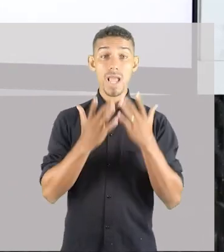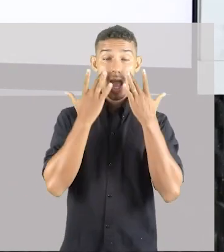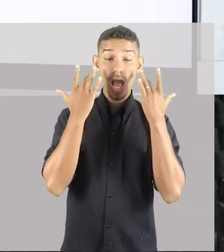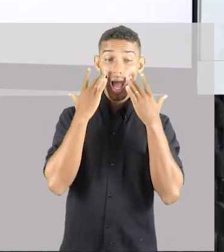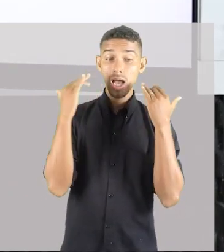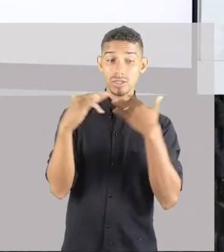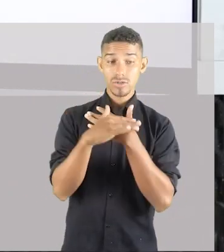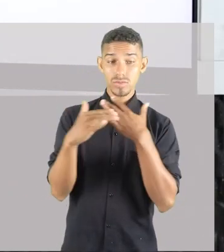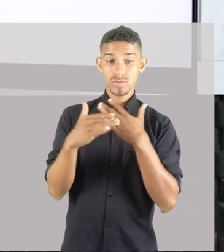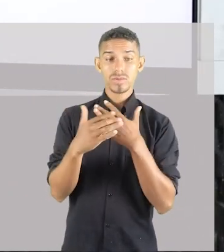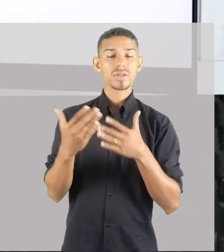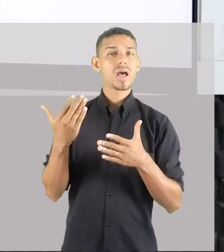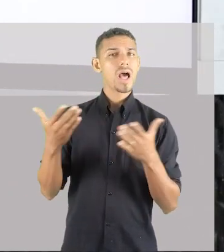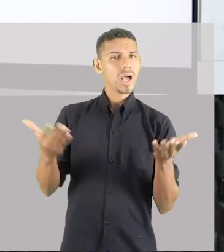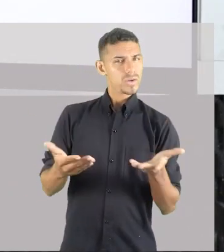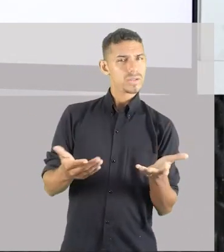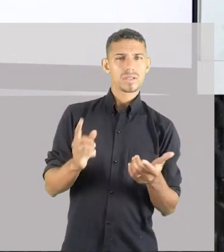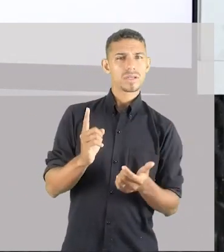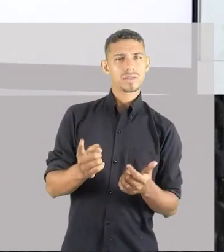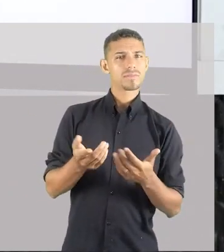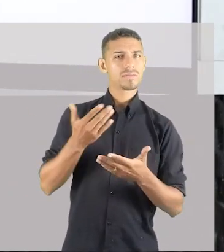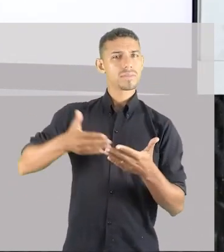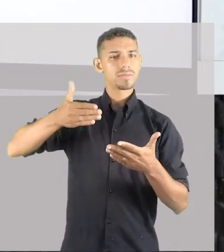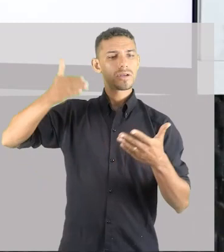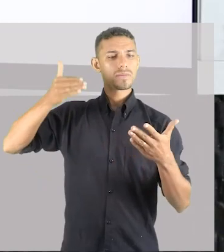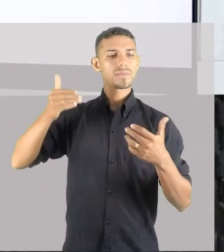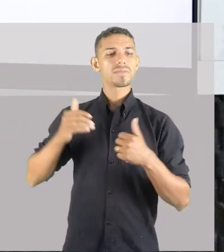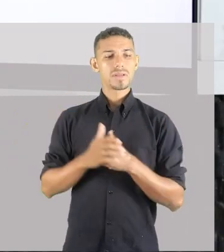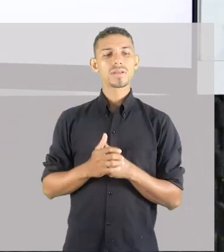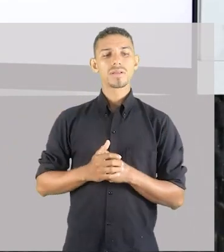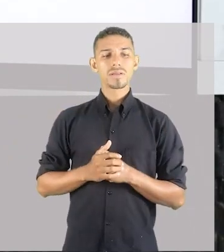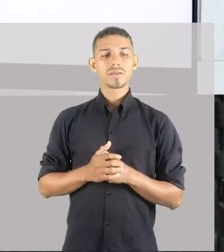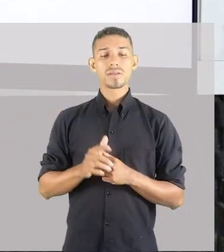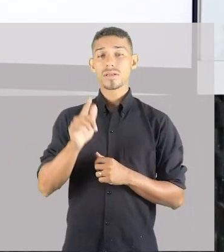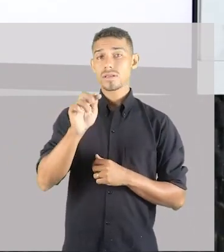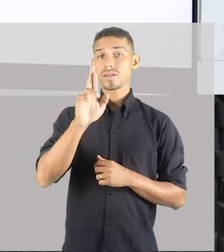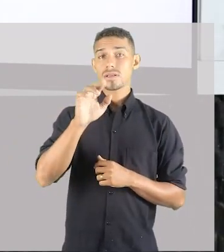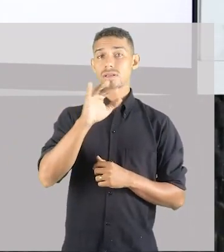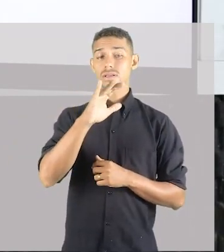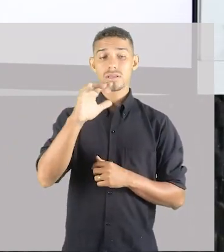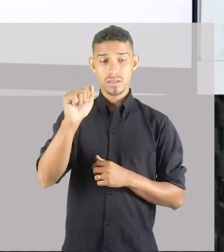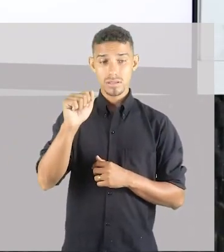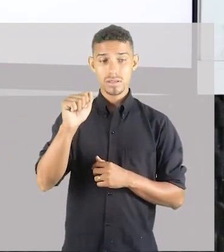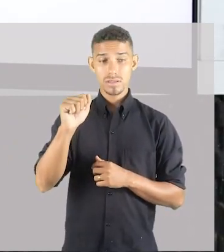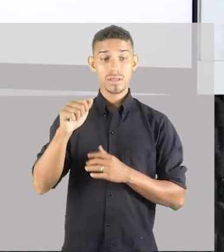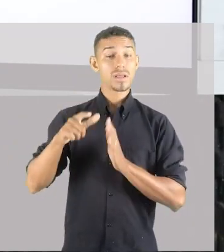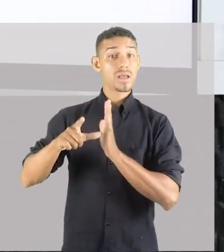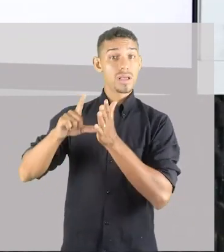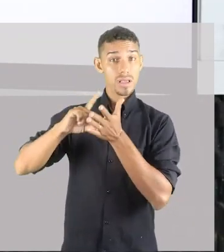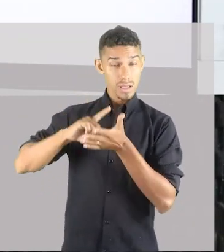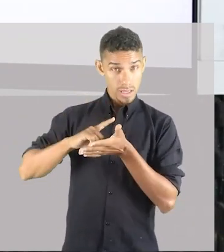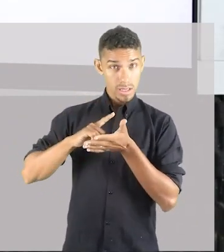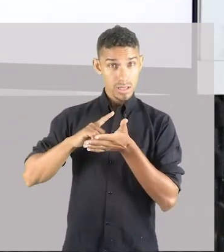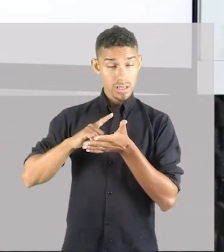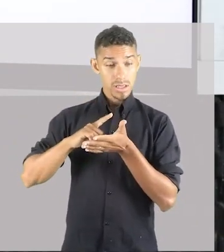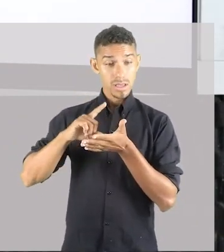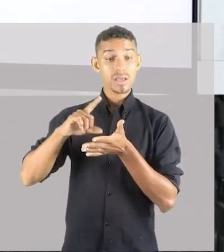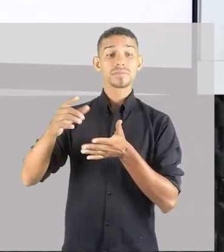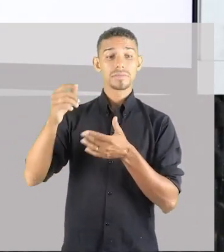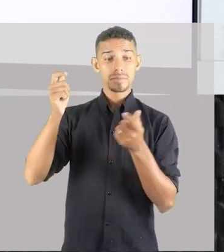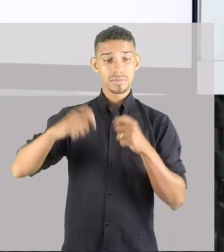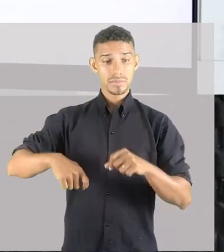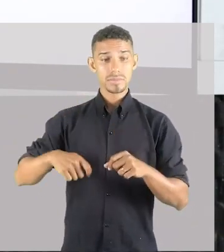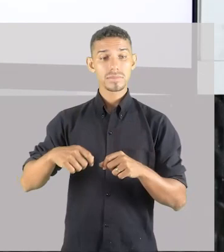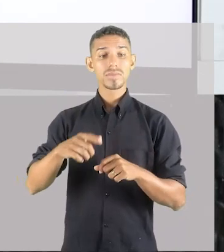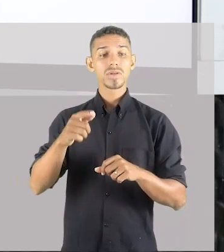Urbana atualmente não ela ganha a forma que a gente conhece ela vai surar surgir na perdão na Grécia pré-socrática onde se utilizavam